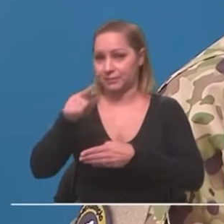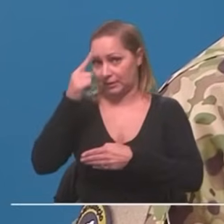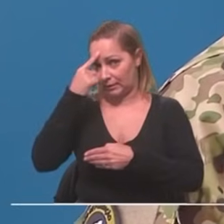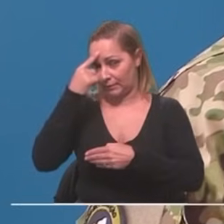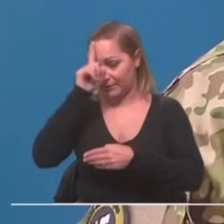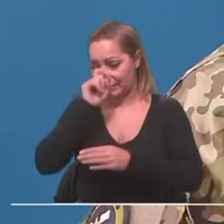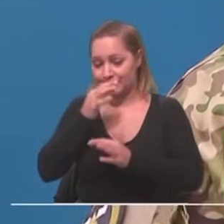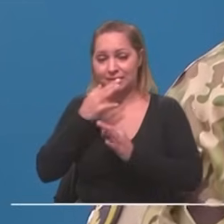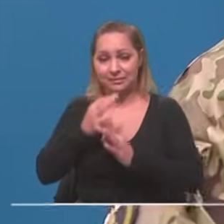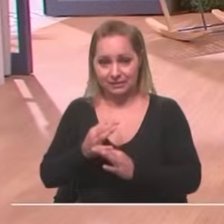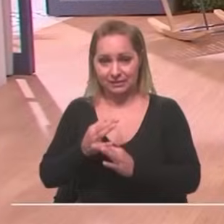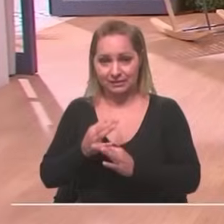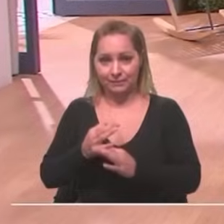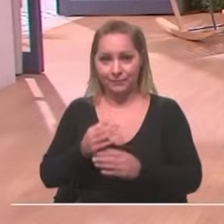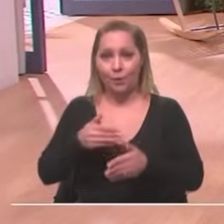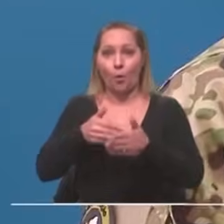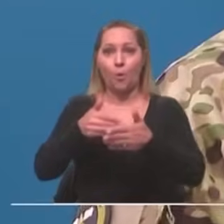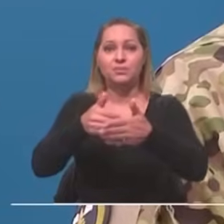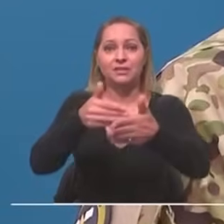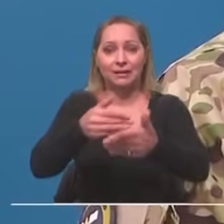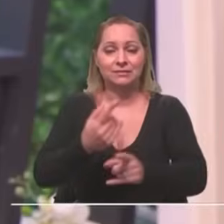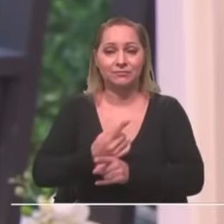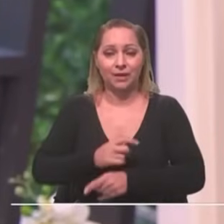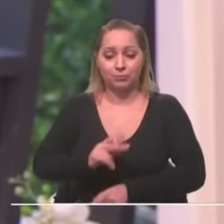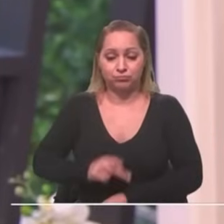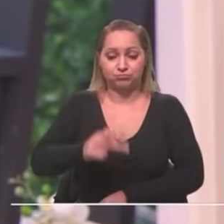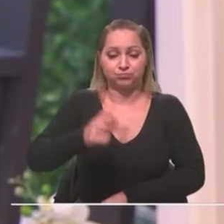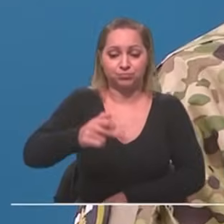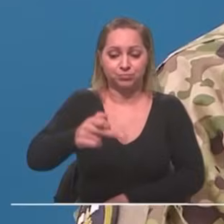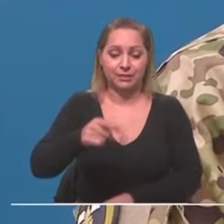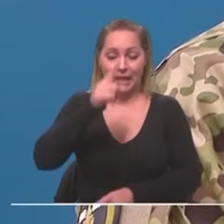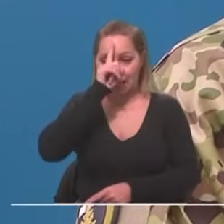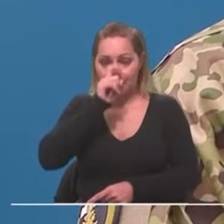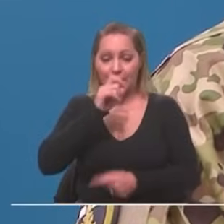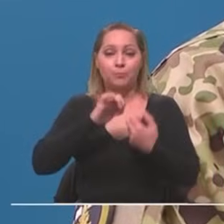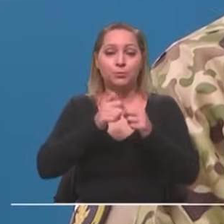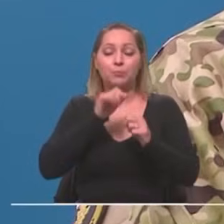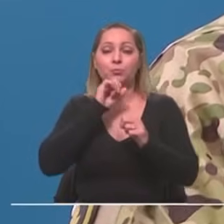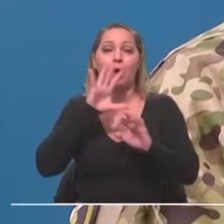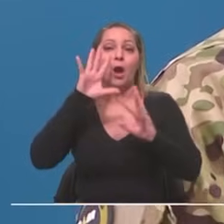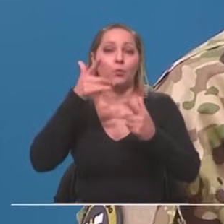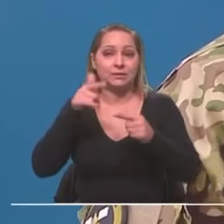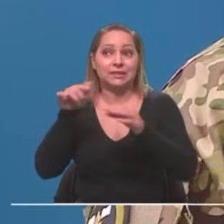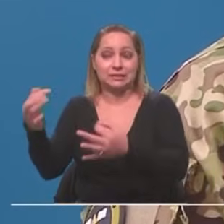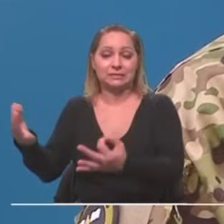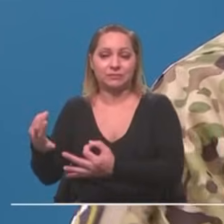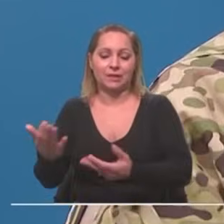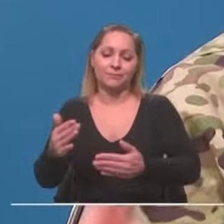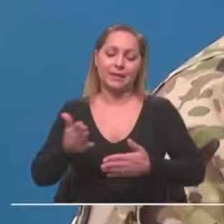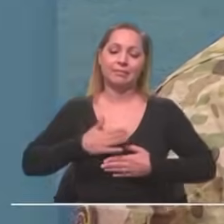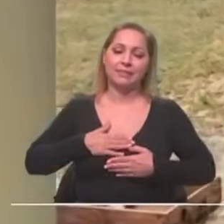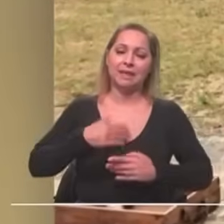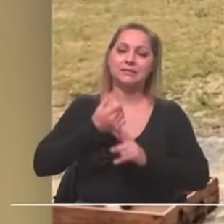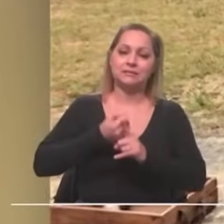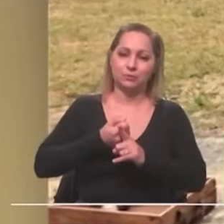fazer com um conjunto de obstáculos que serve para representar o combate, mas dá desafios pessoais equivalentes a ganhar uma prova